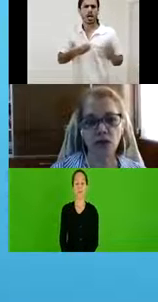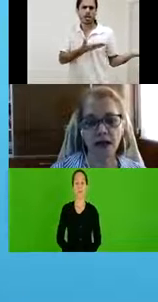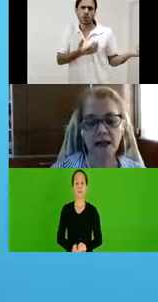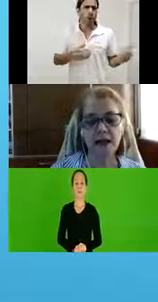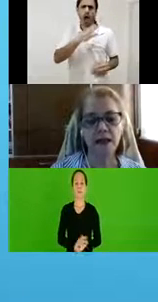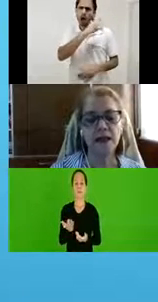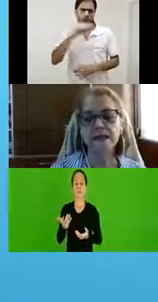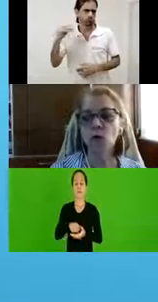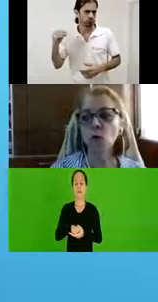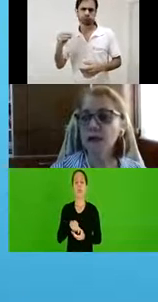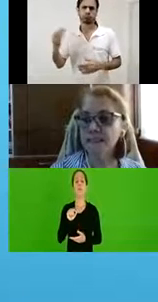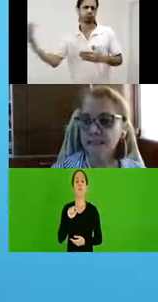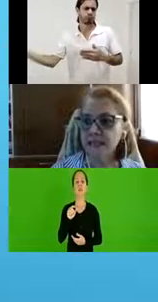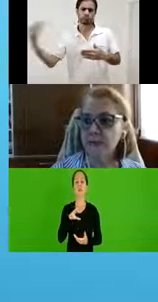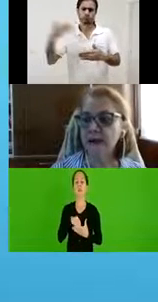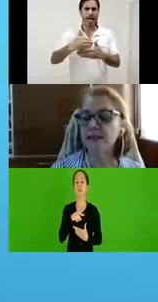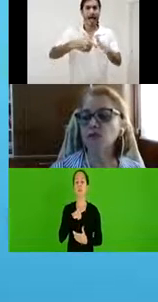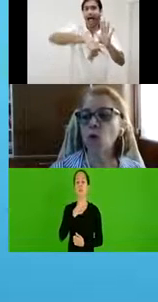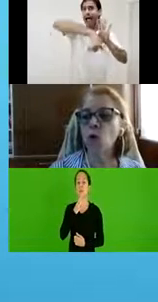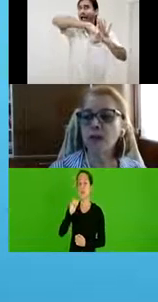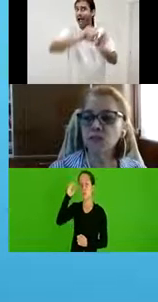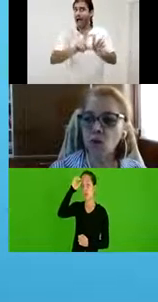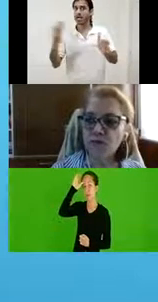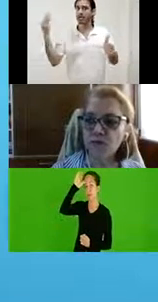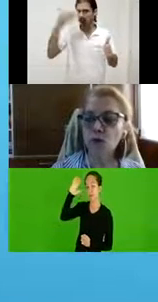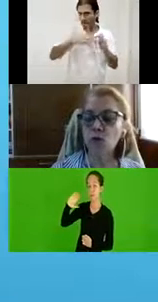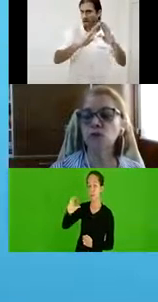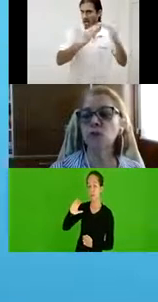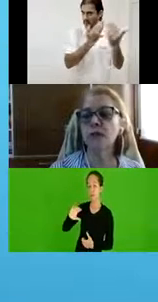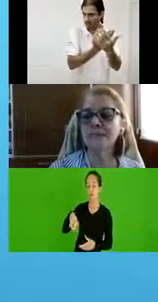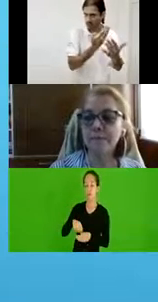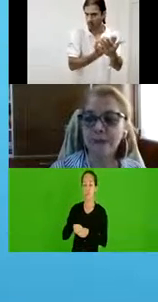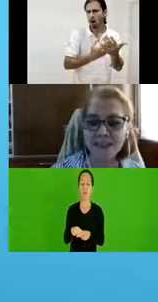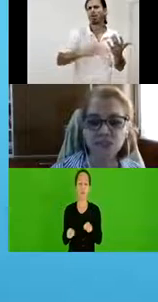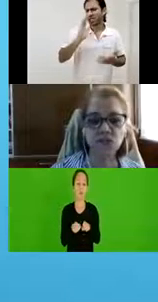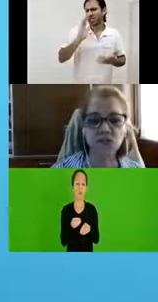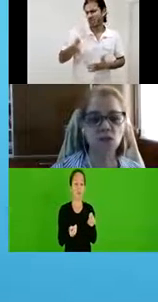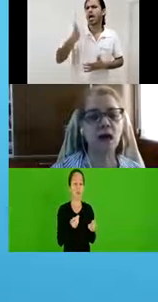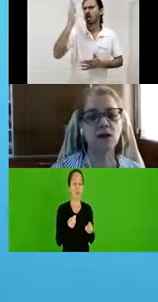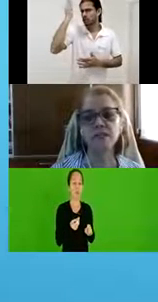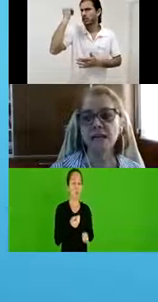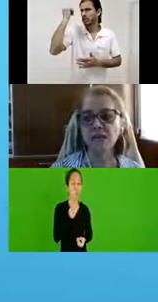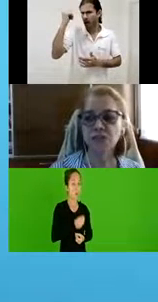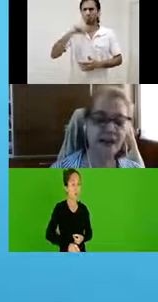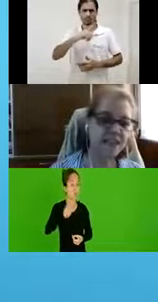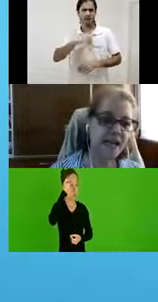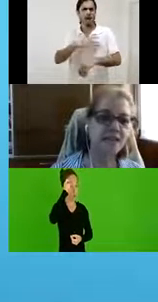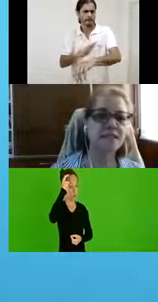escolar. Então, como eles têm saberes, como eles convivem com a cultura, eles têm práticas culturais